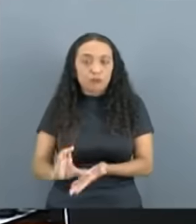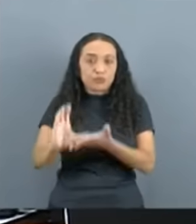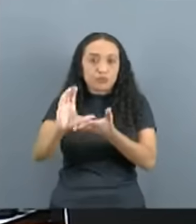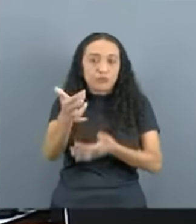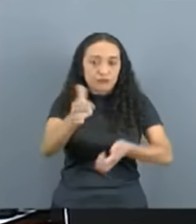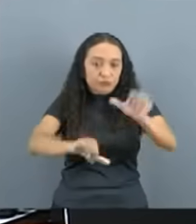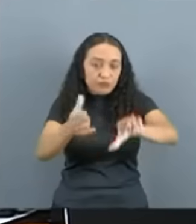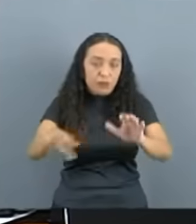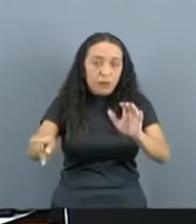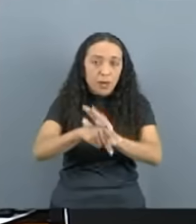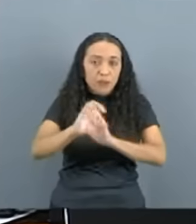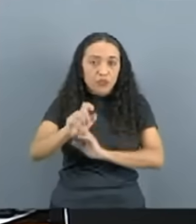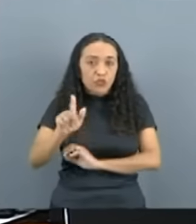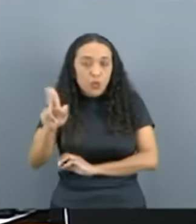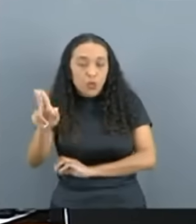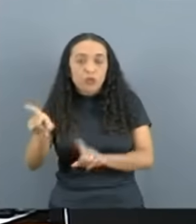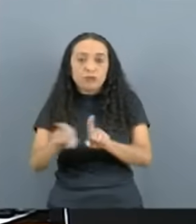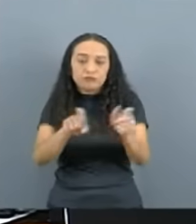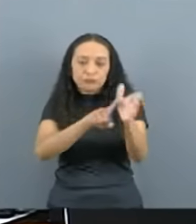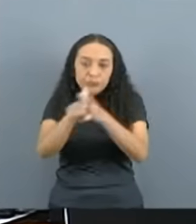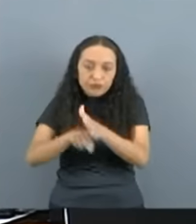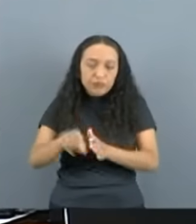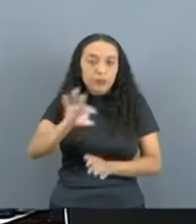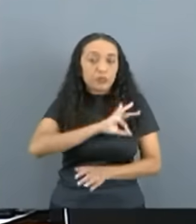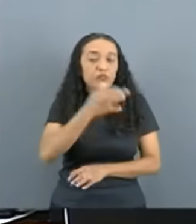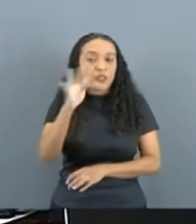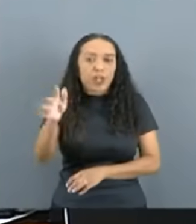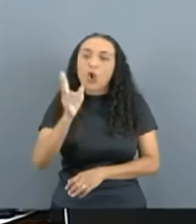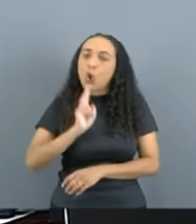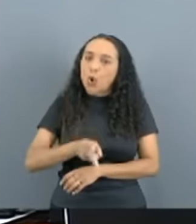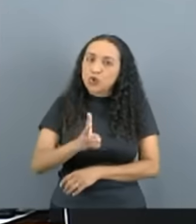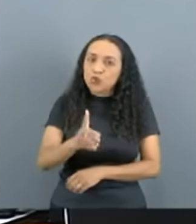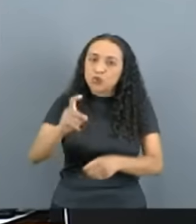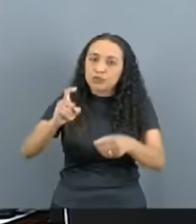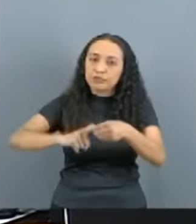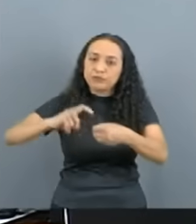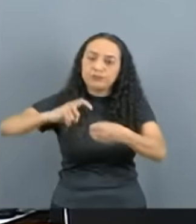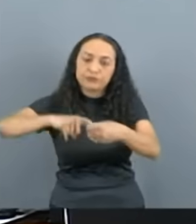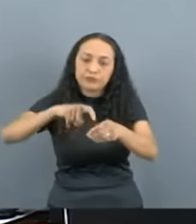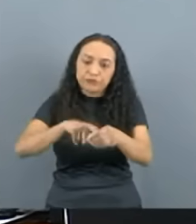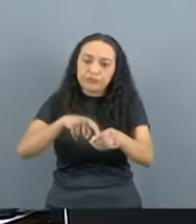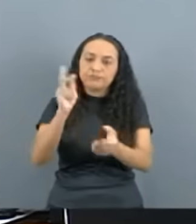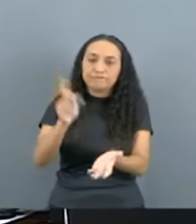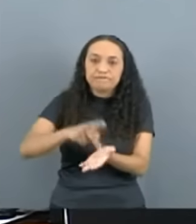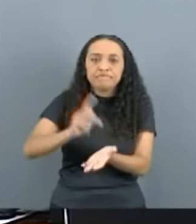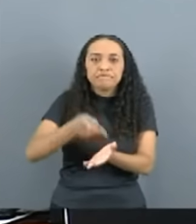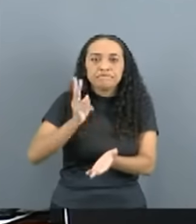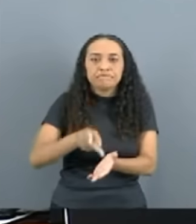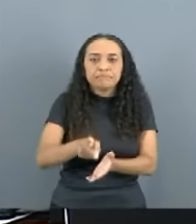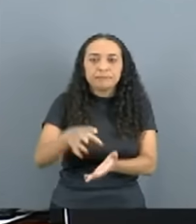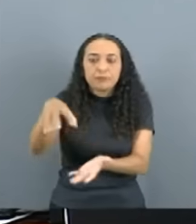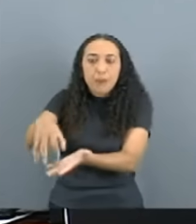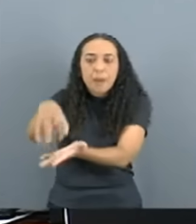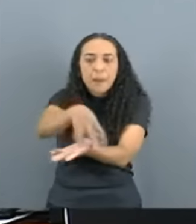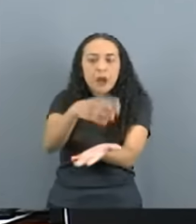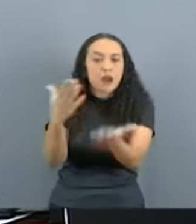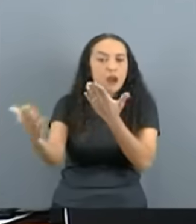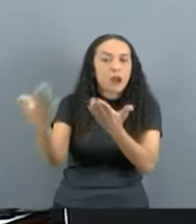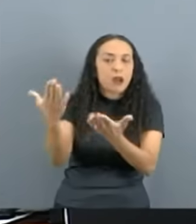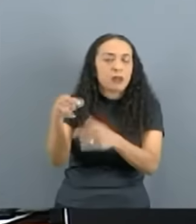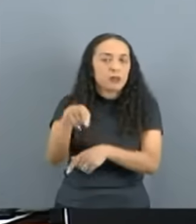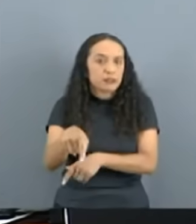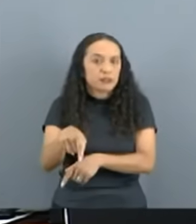da CGU e investigações da Polícia Federal, mantendo os convênios ativos com as entidades suspeitas. Eu pergunto